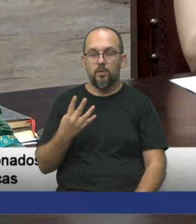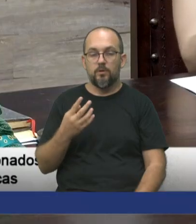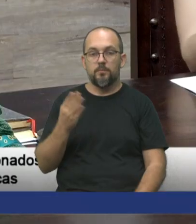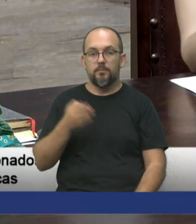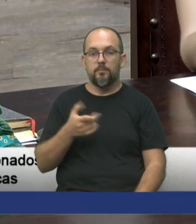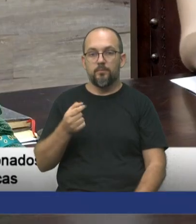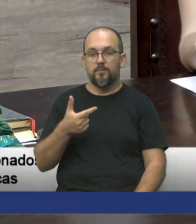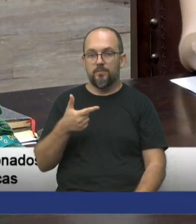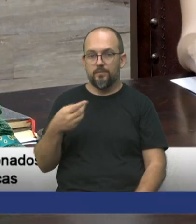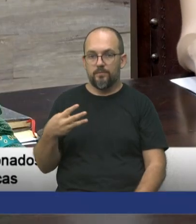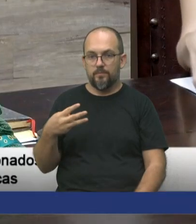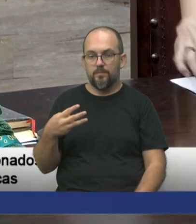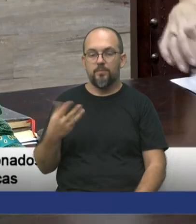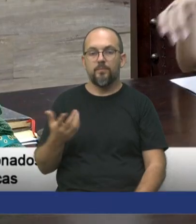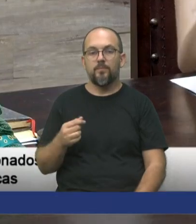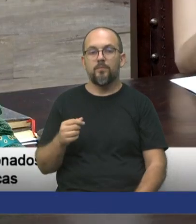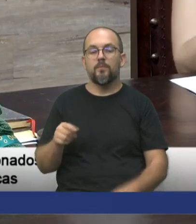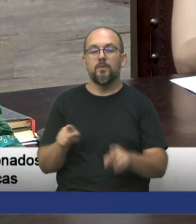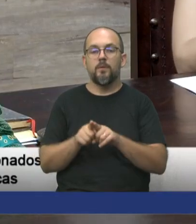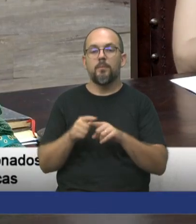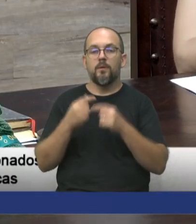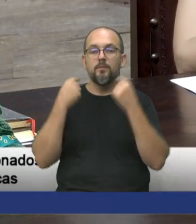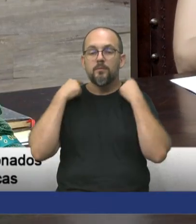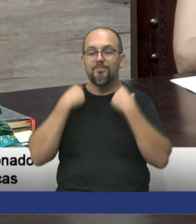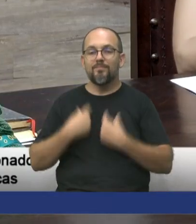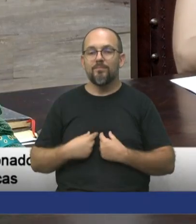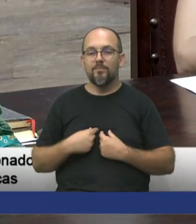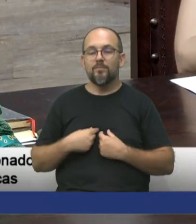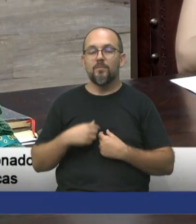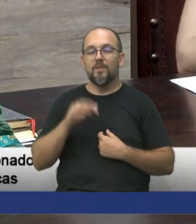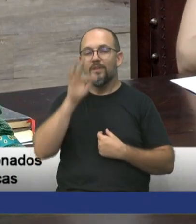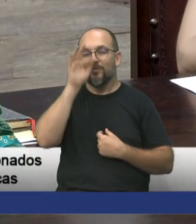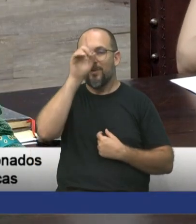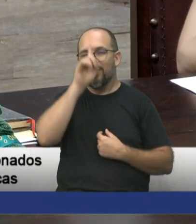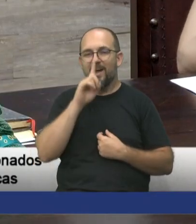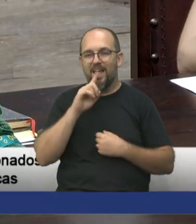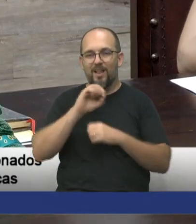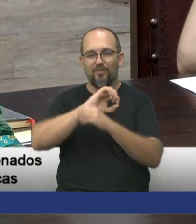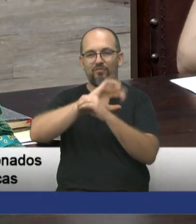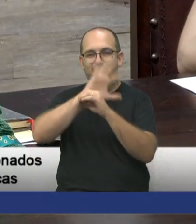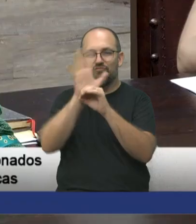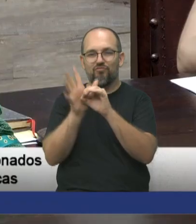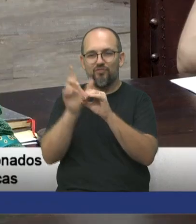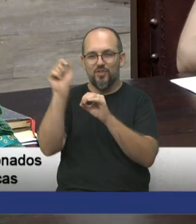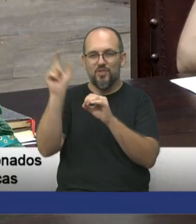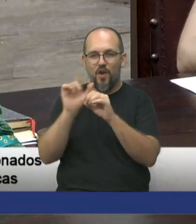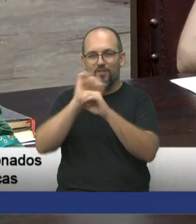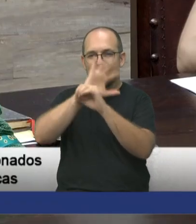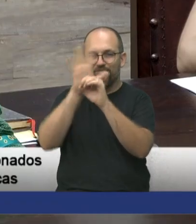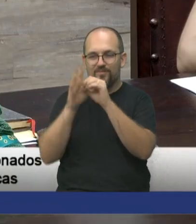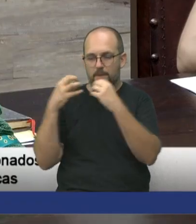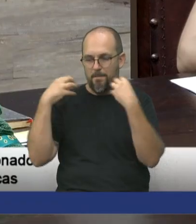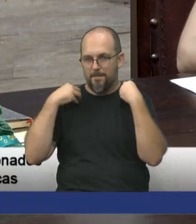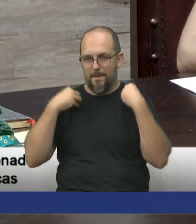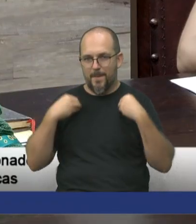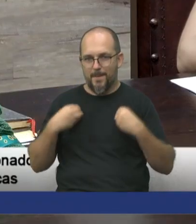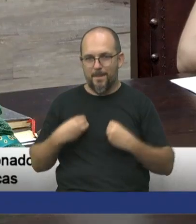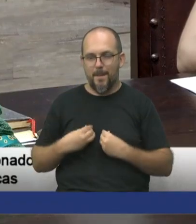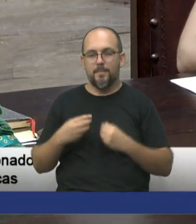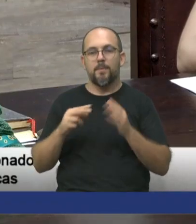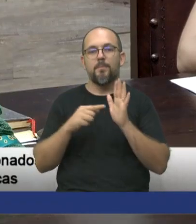né? E o cordão de girassol significa, né, essa deficiência, essa neurodivergência,